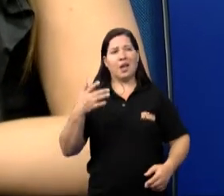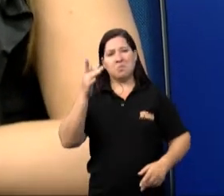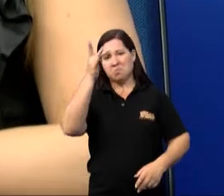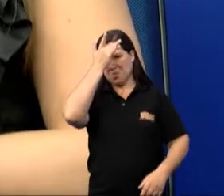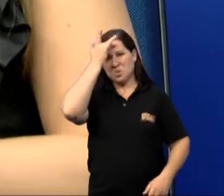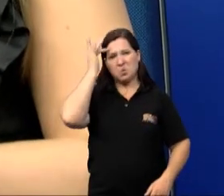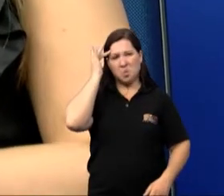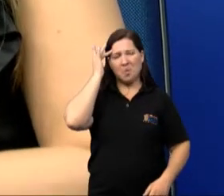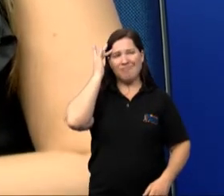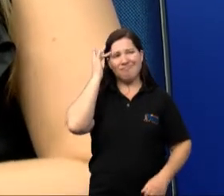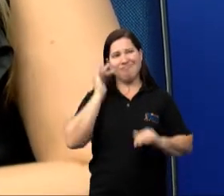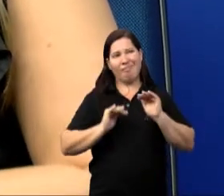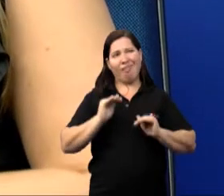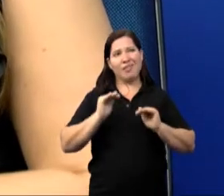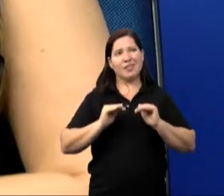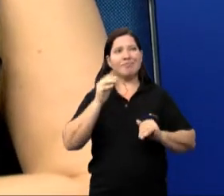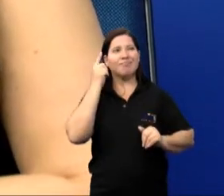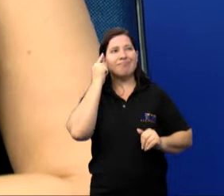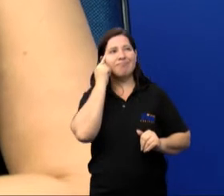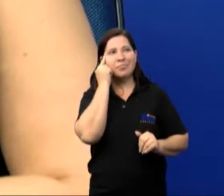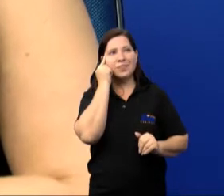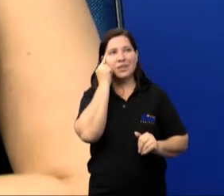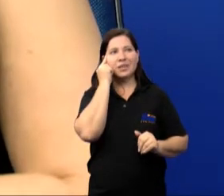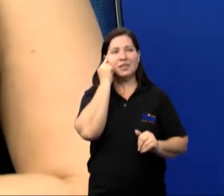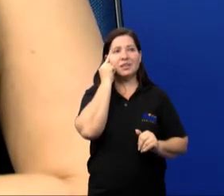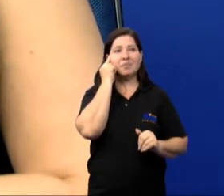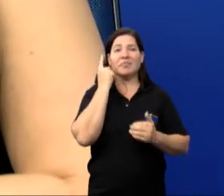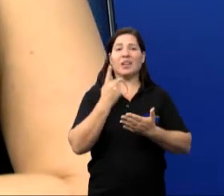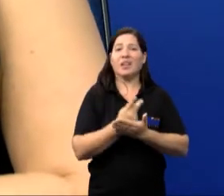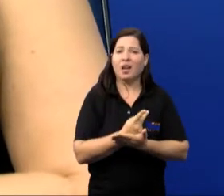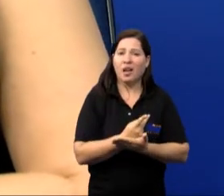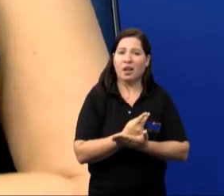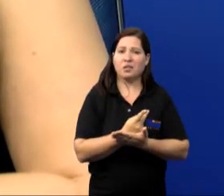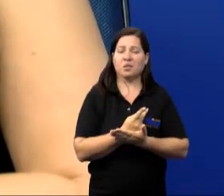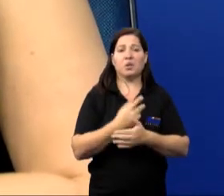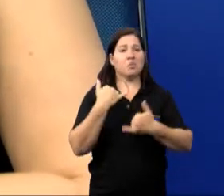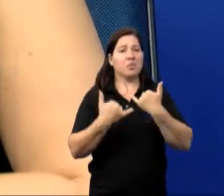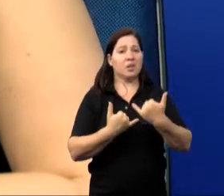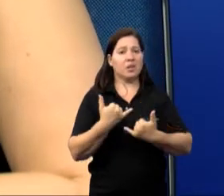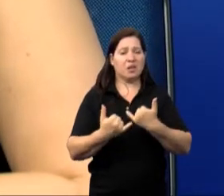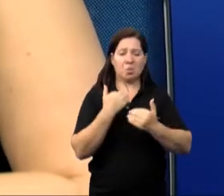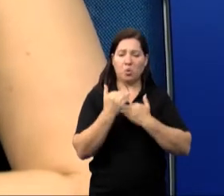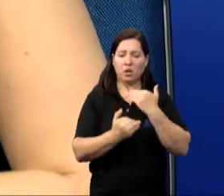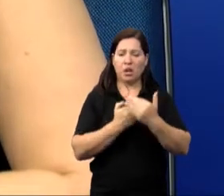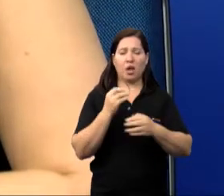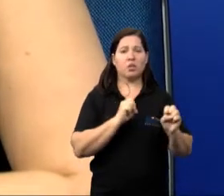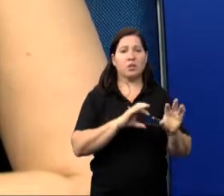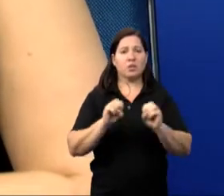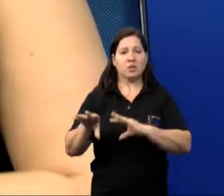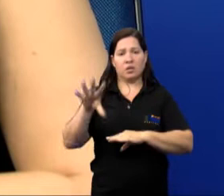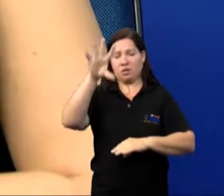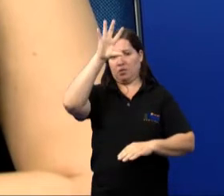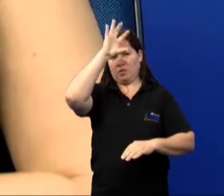equivocada, quando se relaciona ao processo de ensino-aprendizagem. Nós temos que ter o cuidado, por exemplo, de não